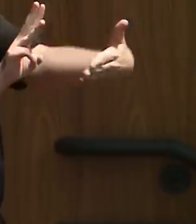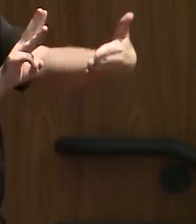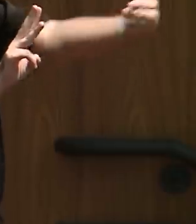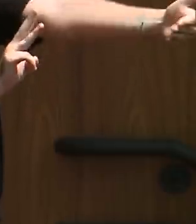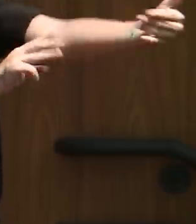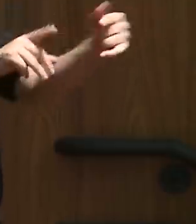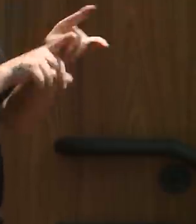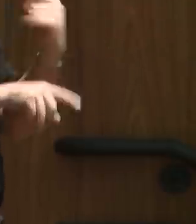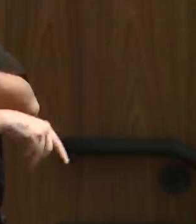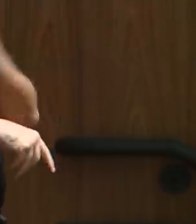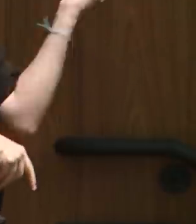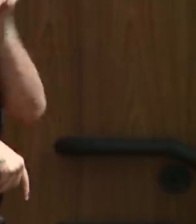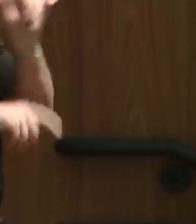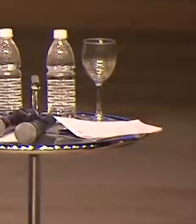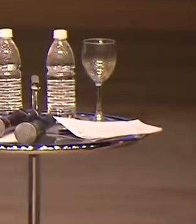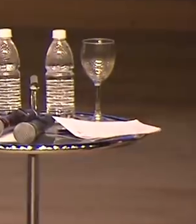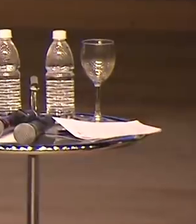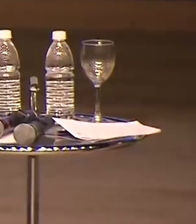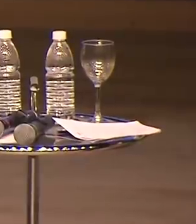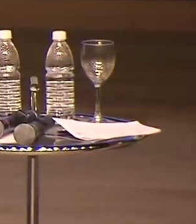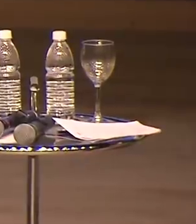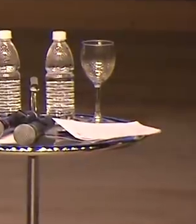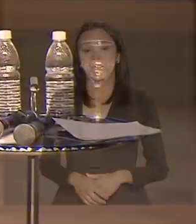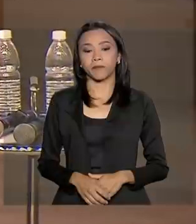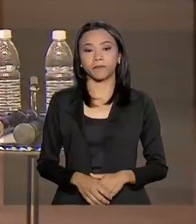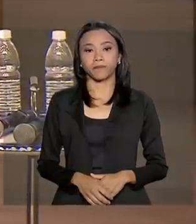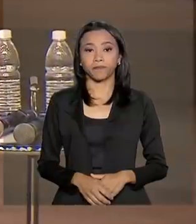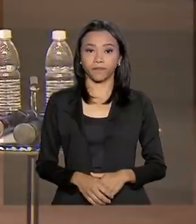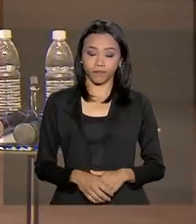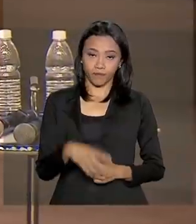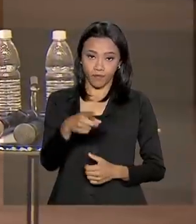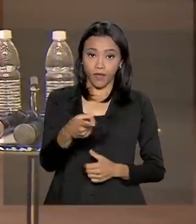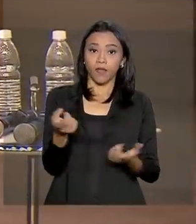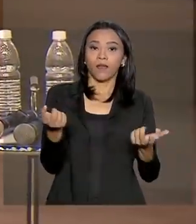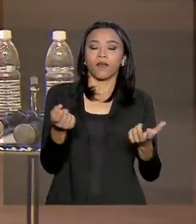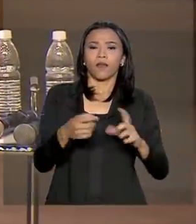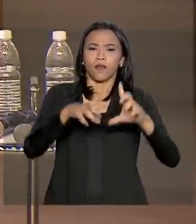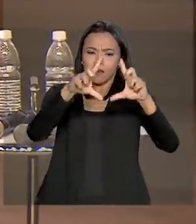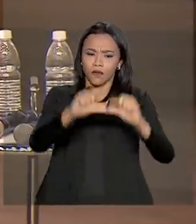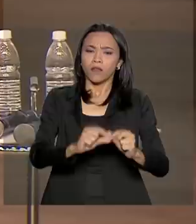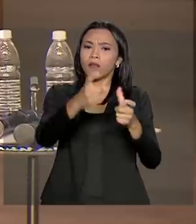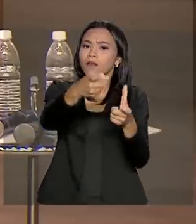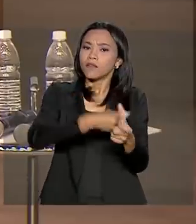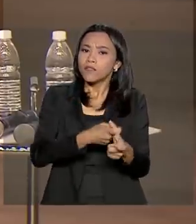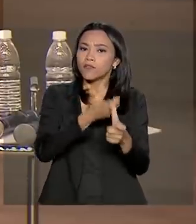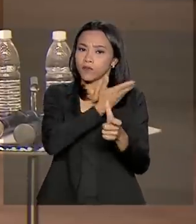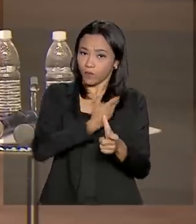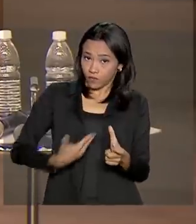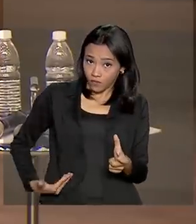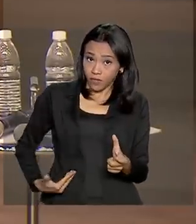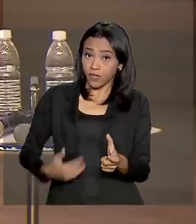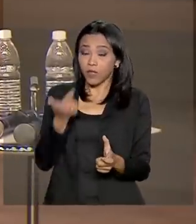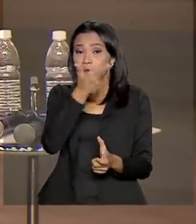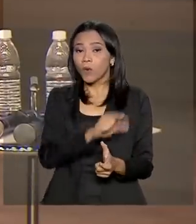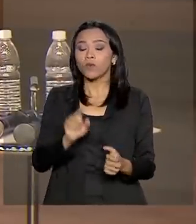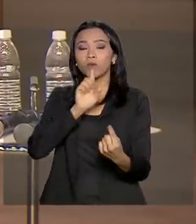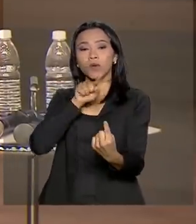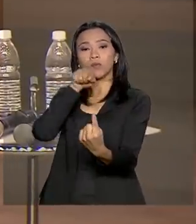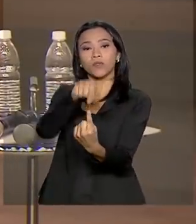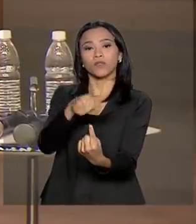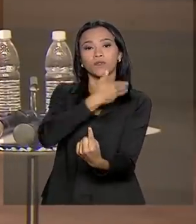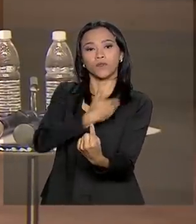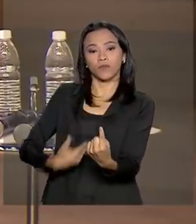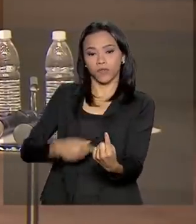de crescimento sustentável pela frente. Além de tirar as contas do vermelho, outra meta da reforma, segundo o ministro,